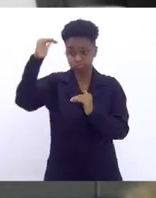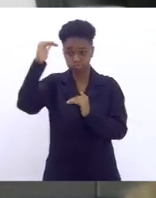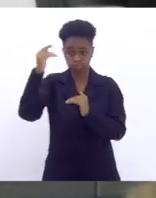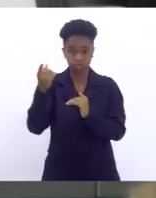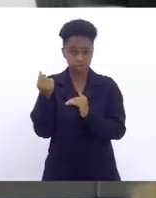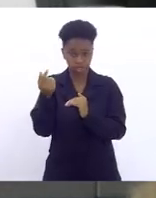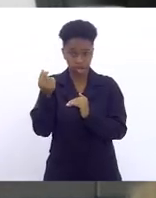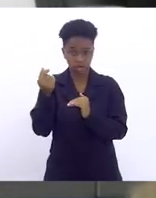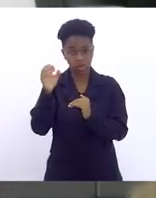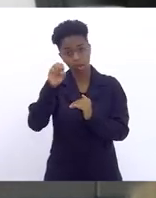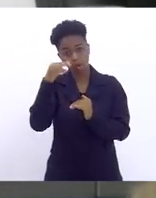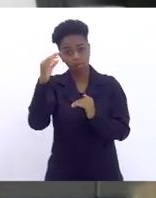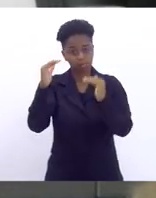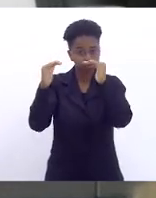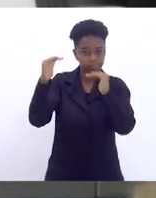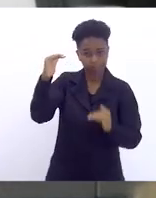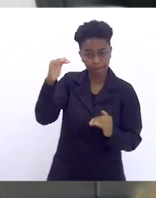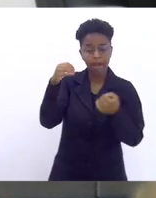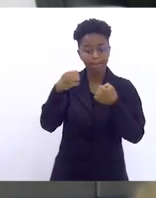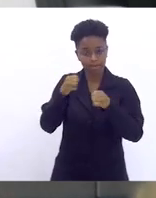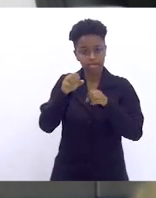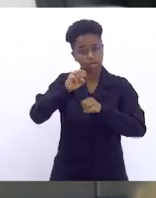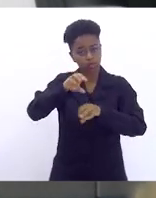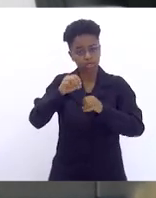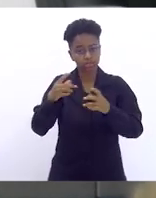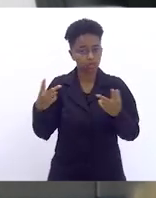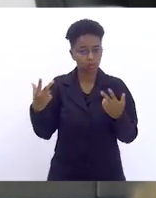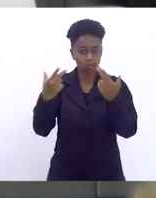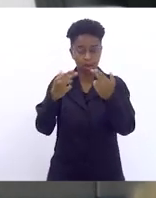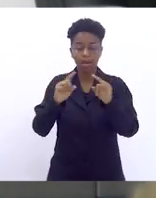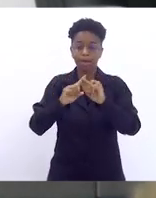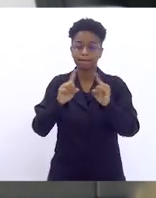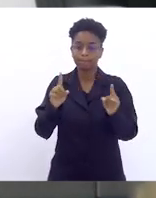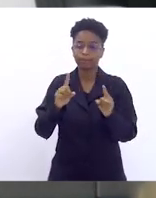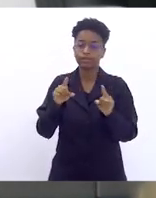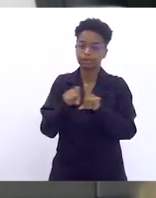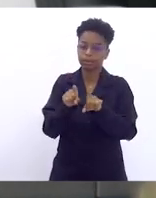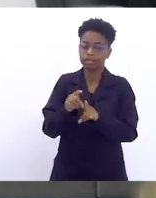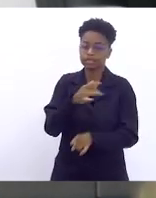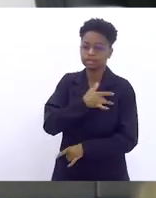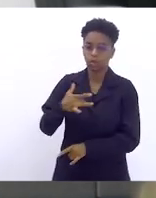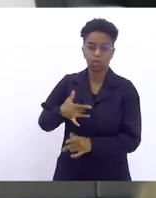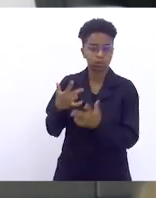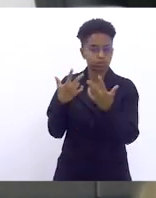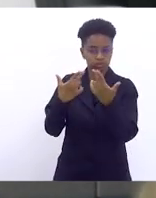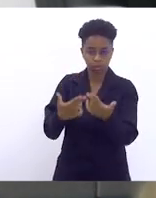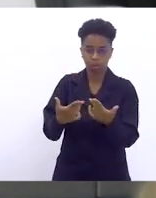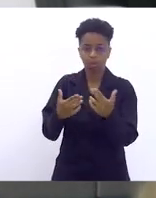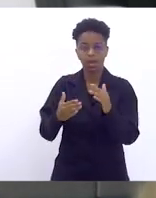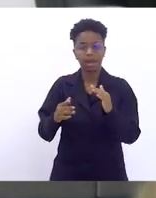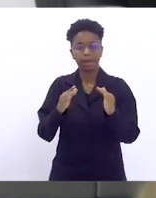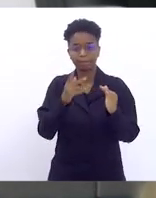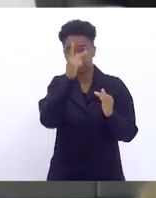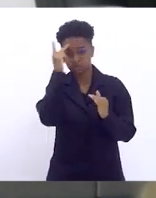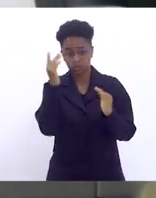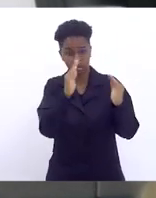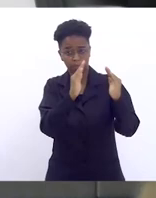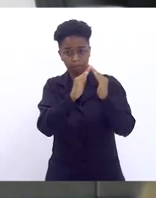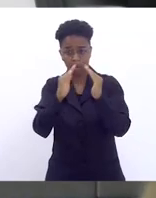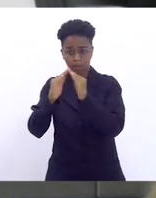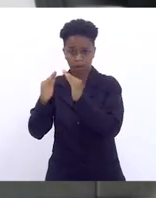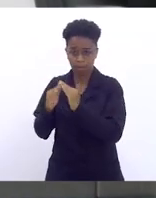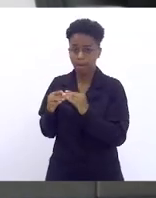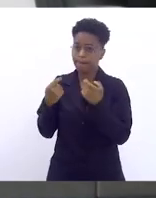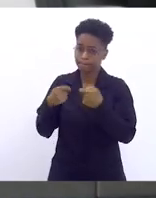elevada e educação atenda isso Então essas são as buscas saúde da mesma forma moradia que as pessoas tenham